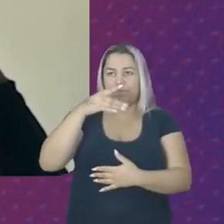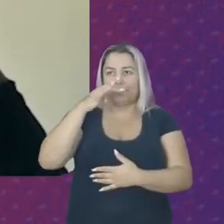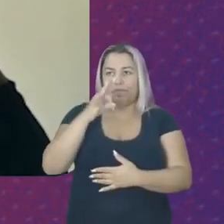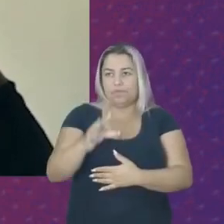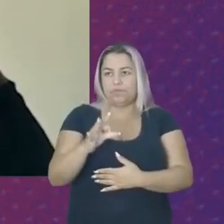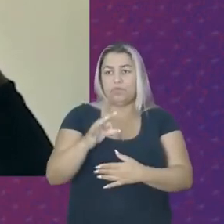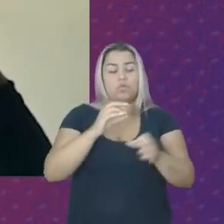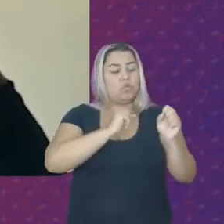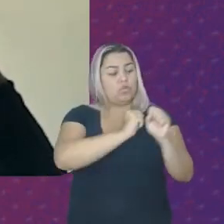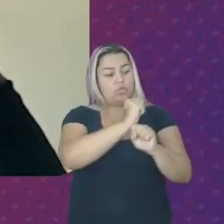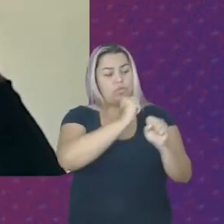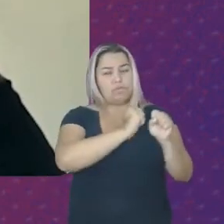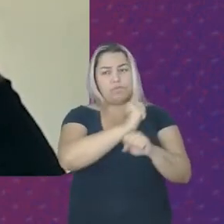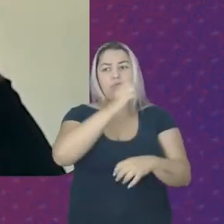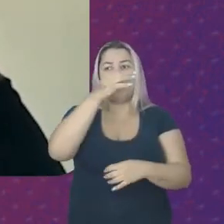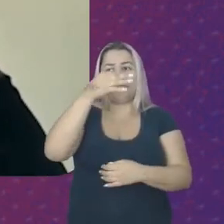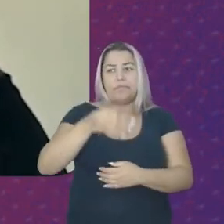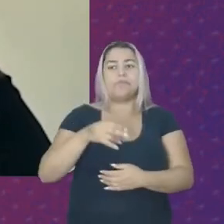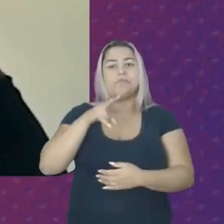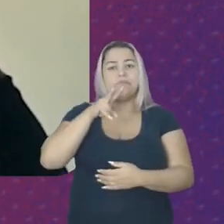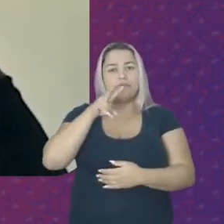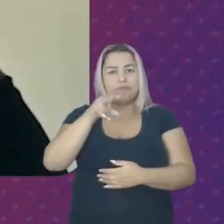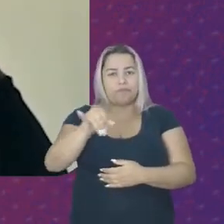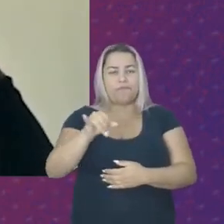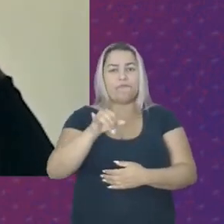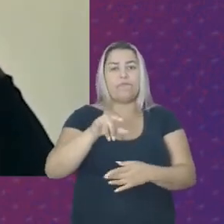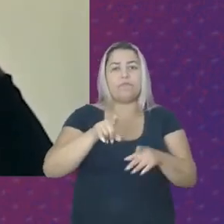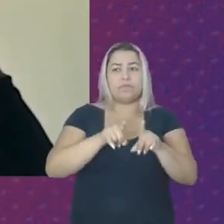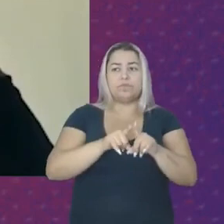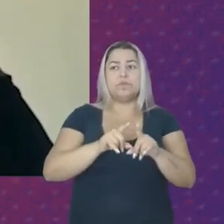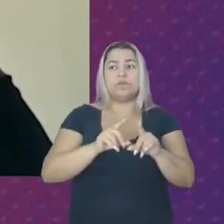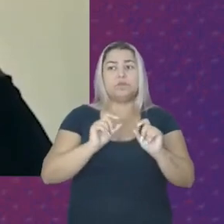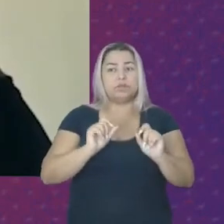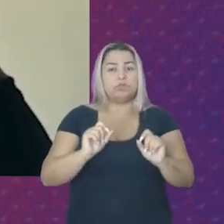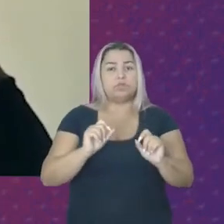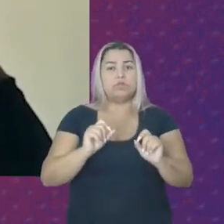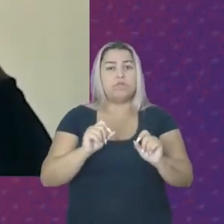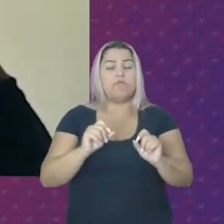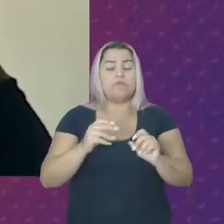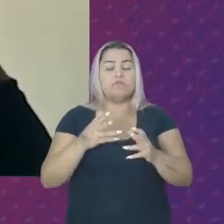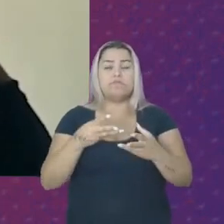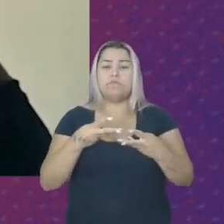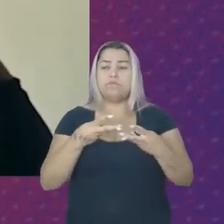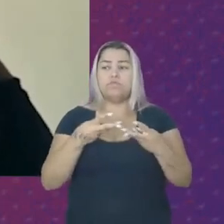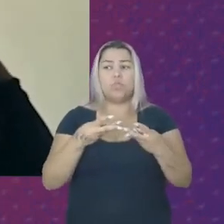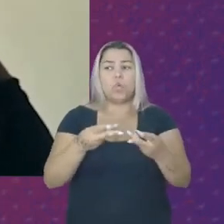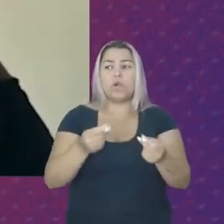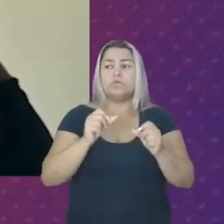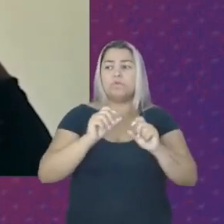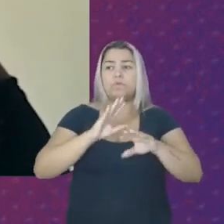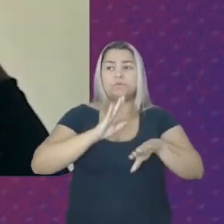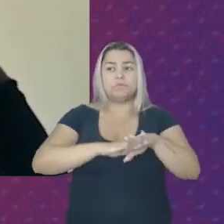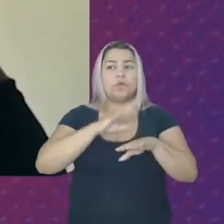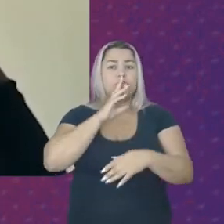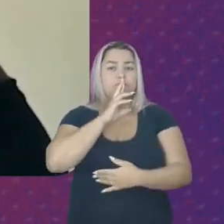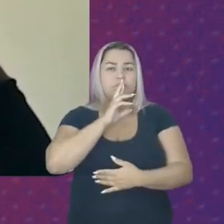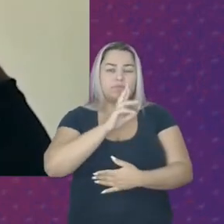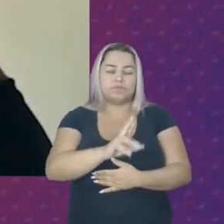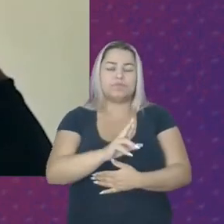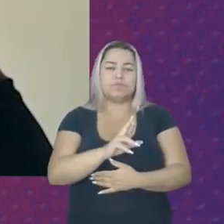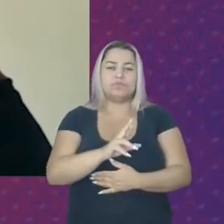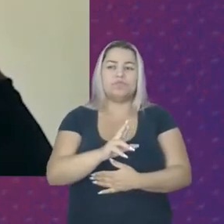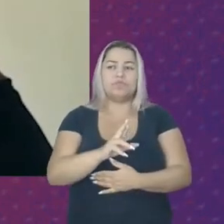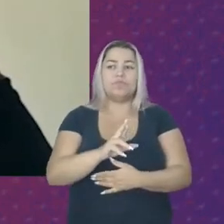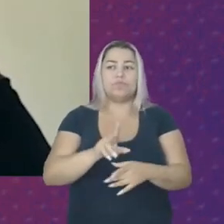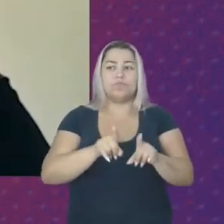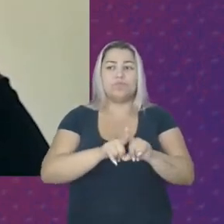nós construímos, e com certeza a gente vai tratar esses conteúdos da melhor forma e ter o melhor resultado com eles a partir do momento